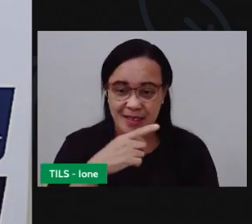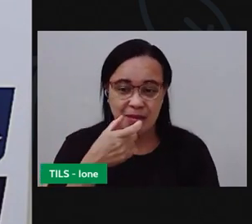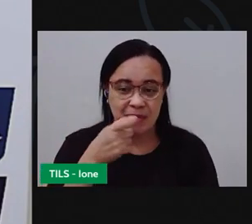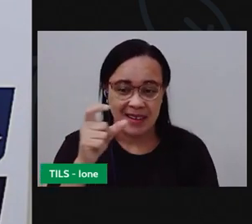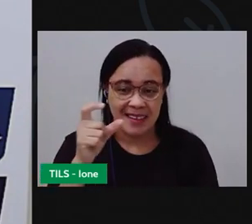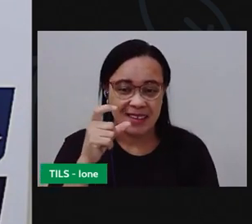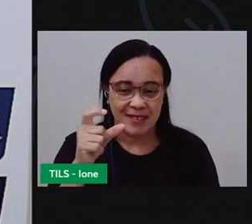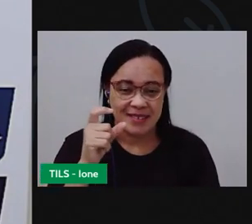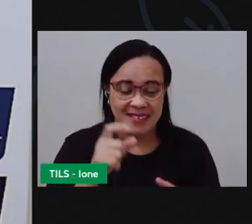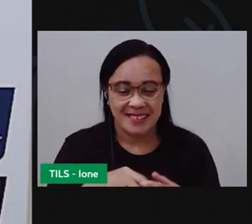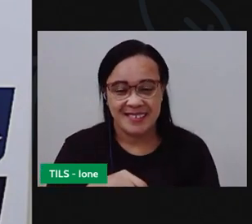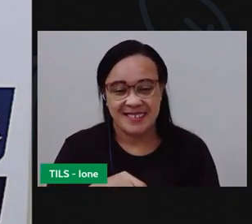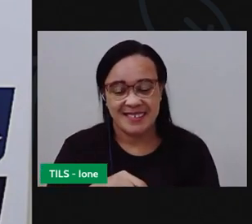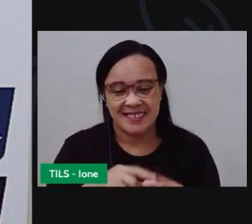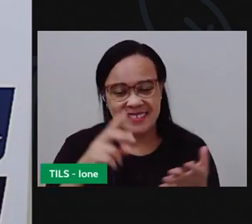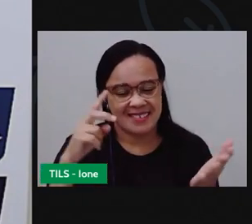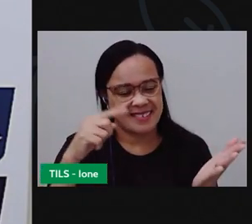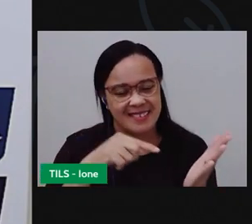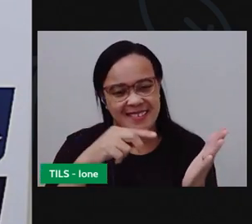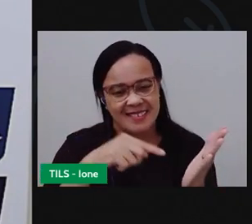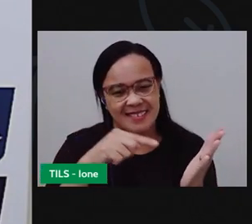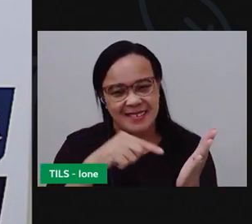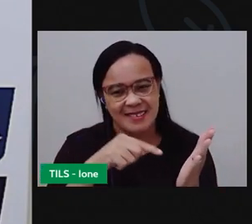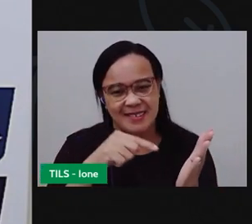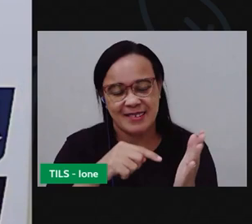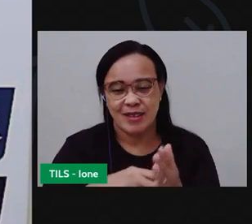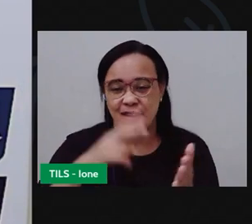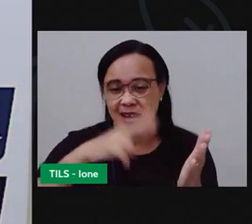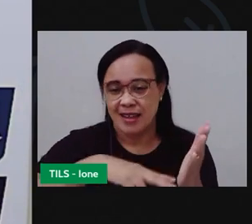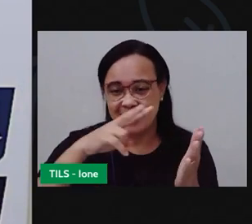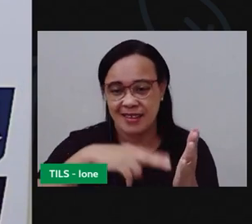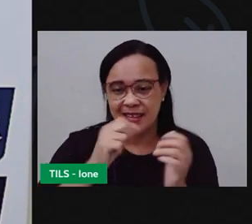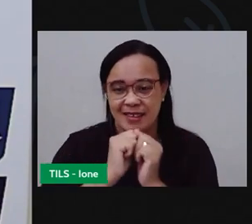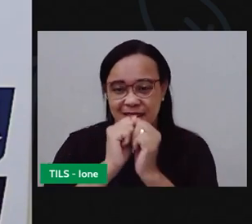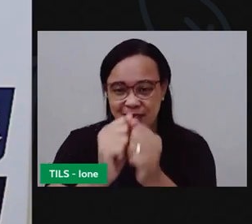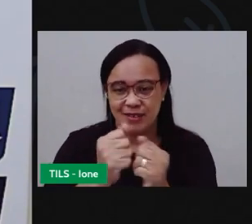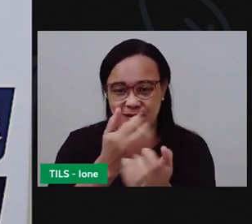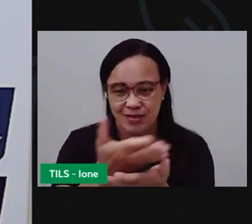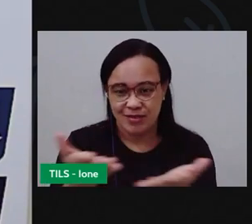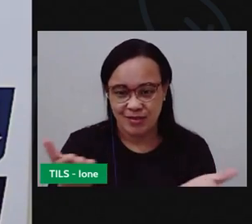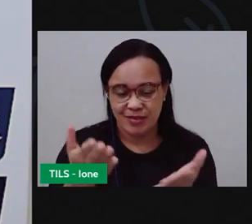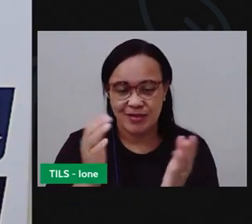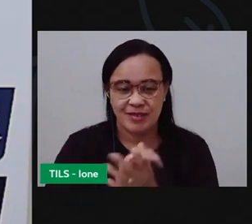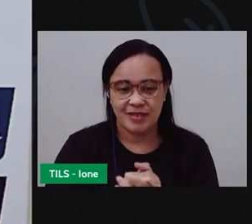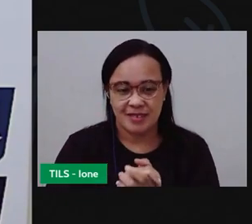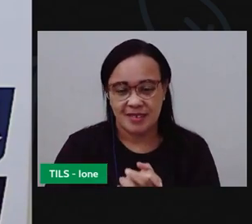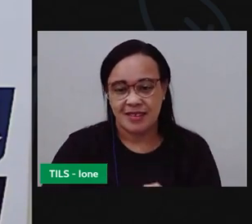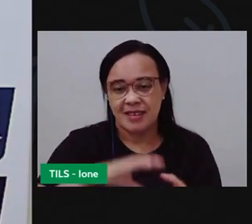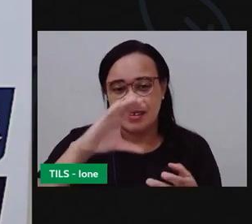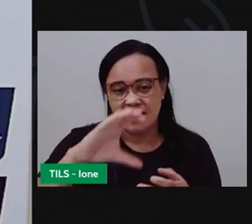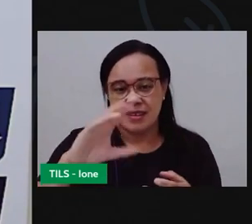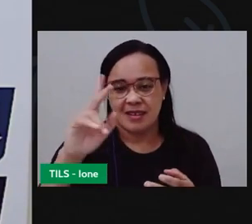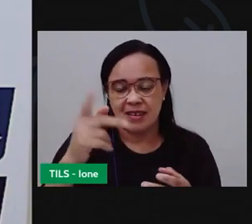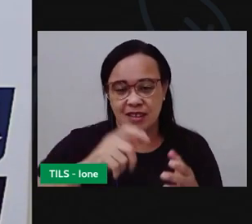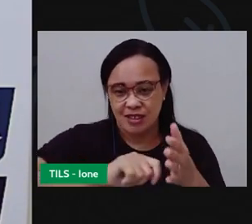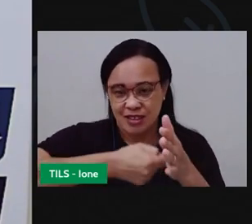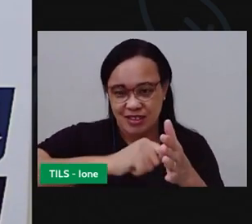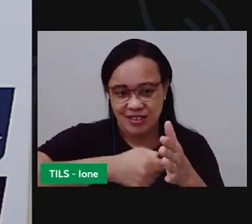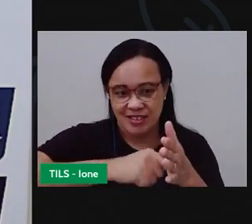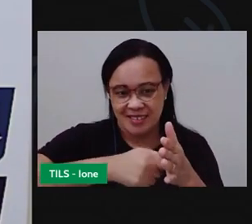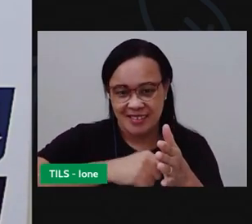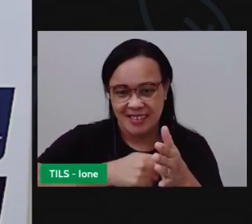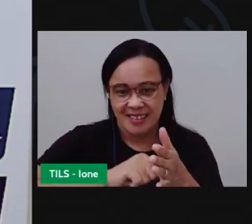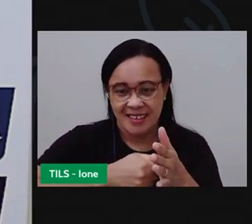e olha que eu tenho a Siri falei com vocês agora esse aqui chave de chumbo